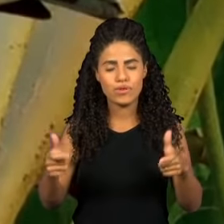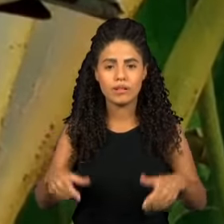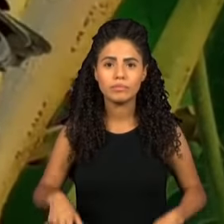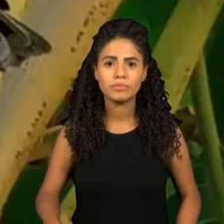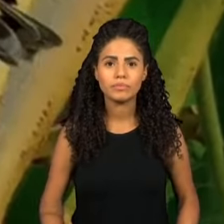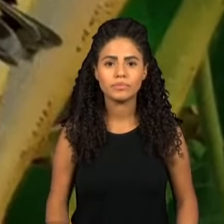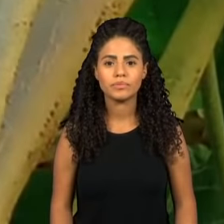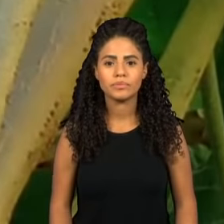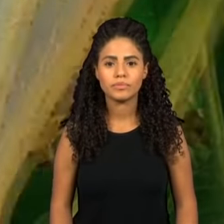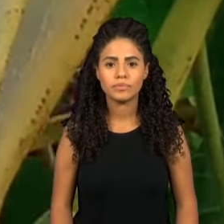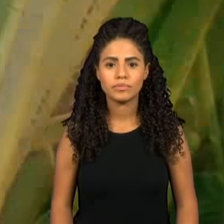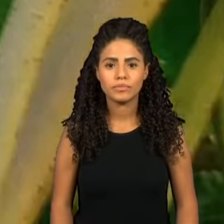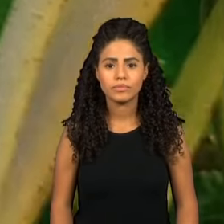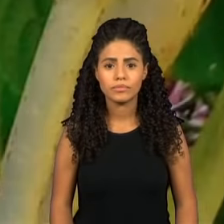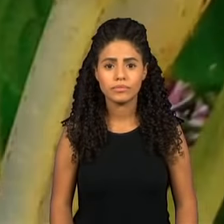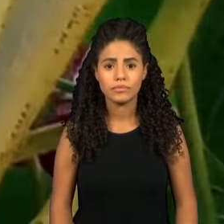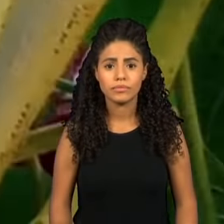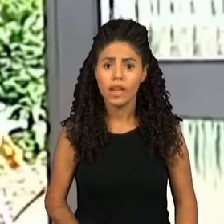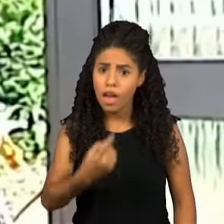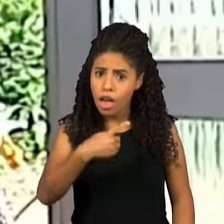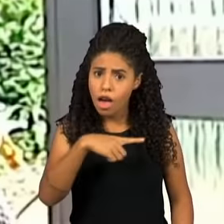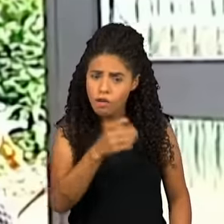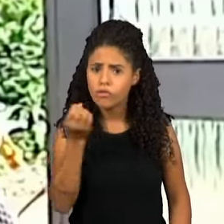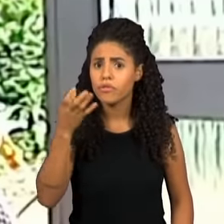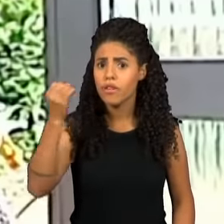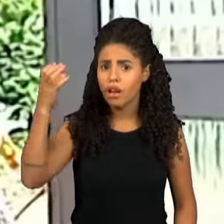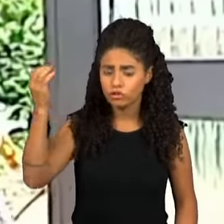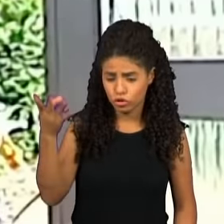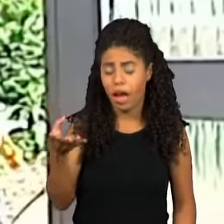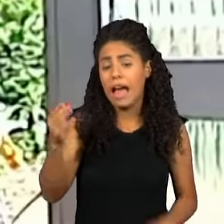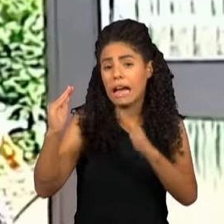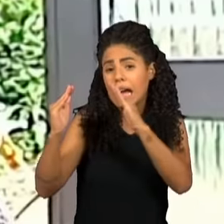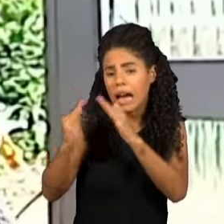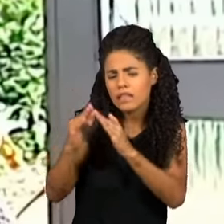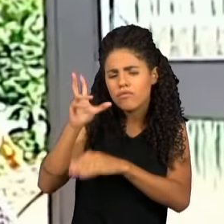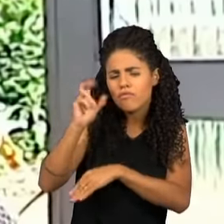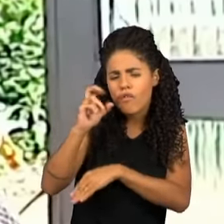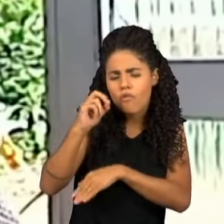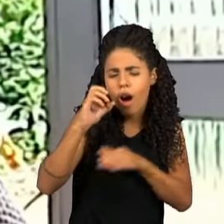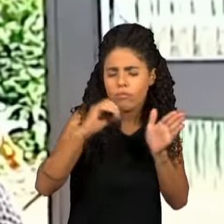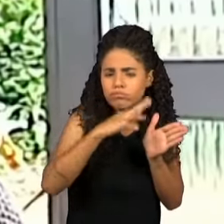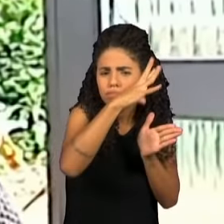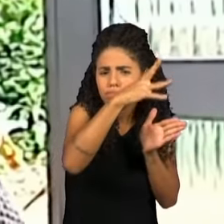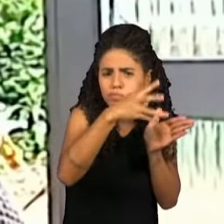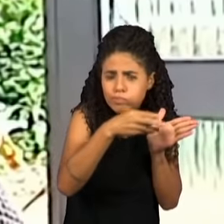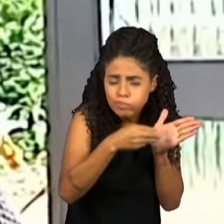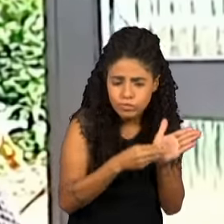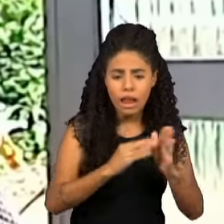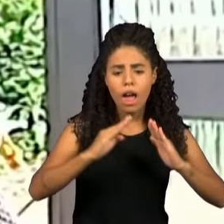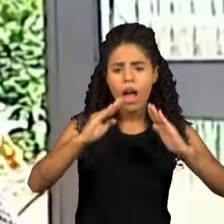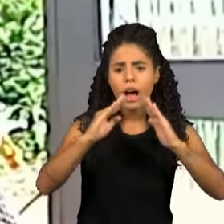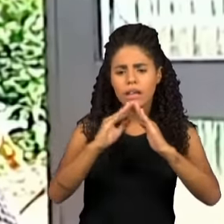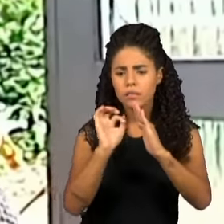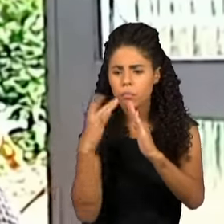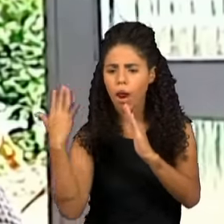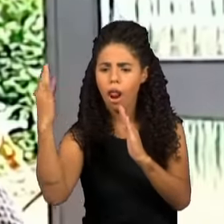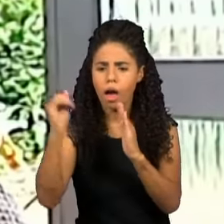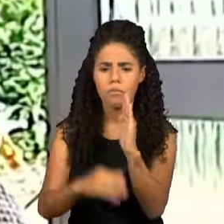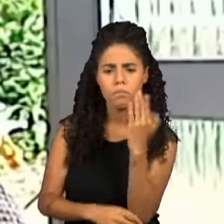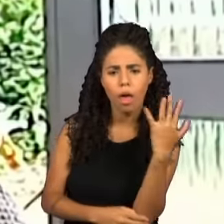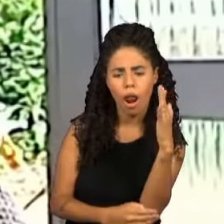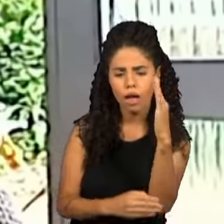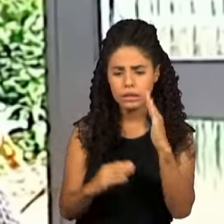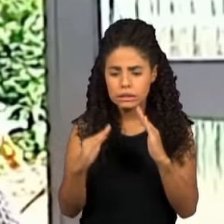Eu fui passar as férias na casa dos meus avós, né, em Breu Branco, no Pará, no meio da Amazônia. E daí já estava